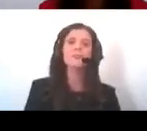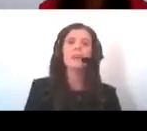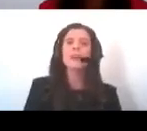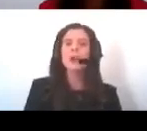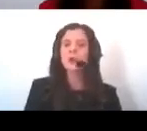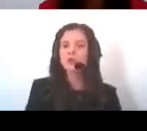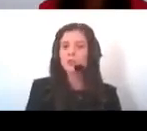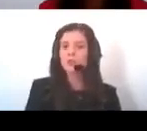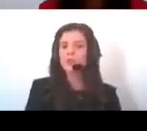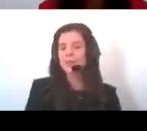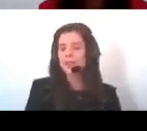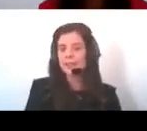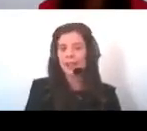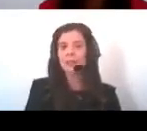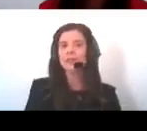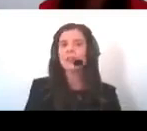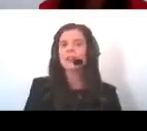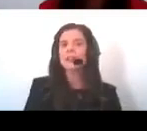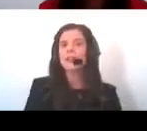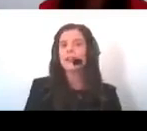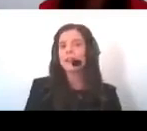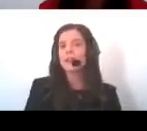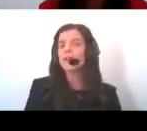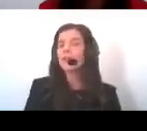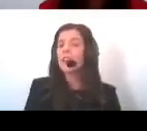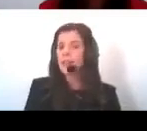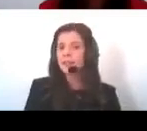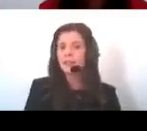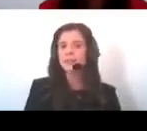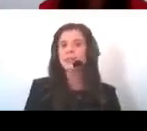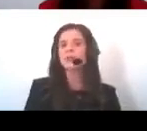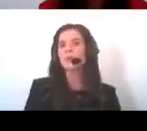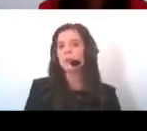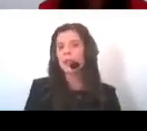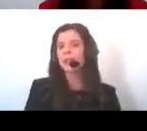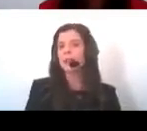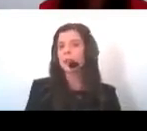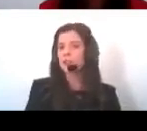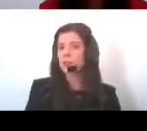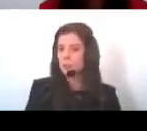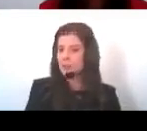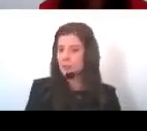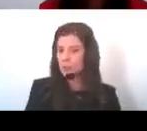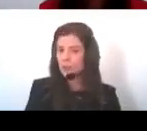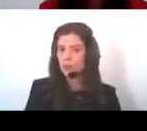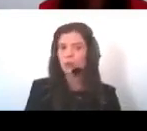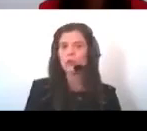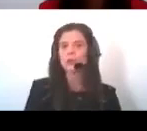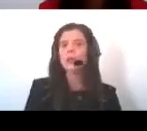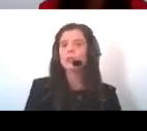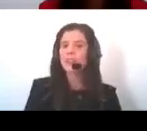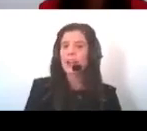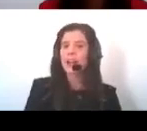SUS. Conta com serviços especializados que são referências. Então, o PROMAI, que é um atendimento específico para o